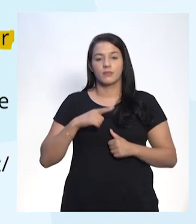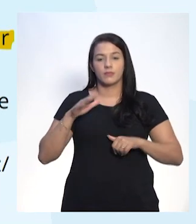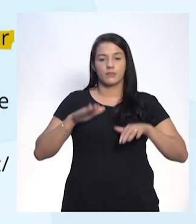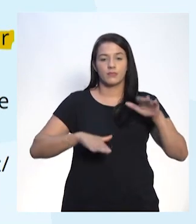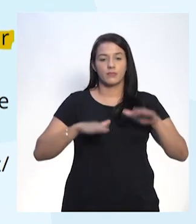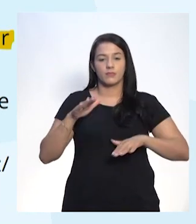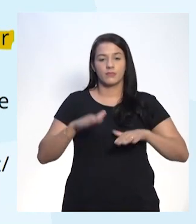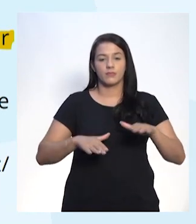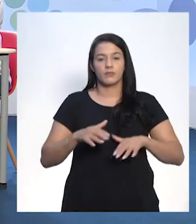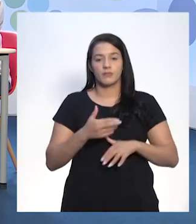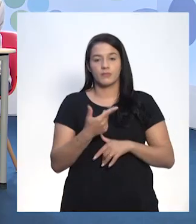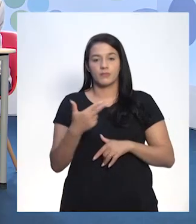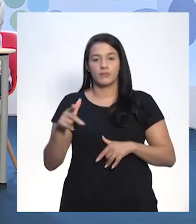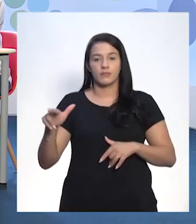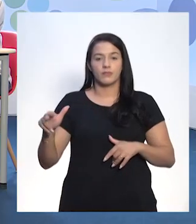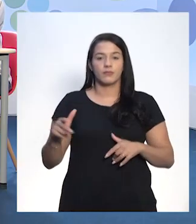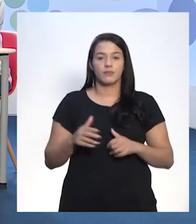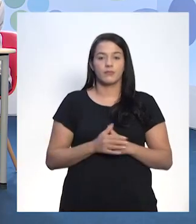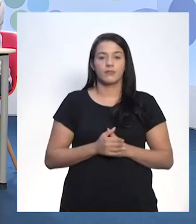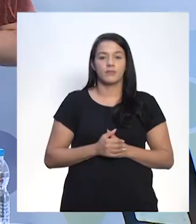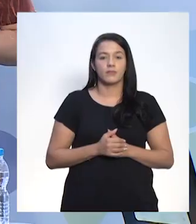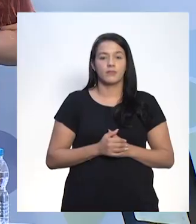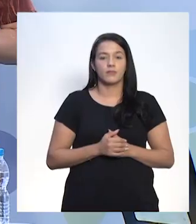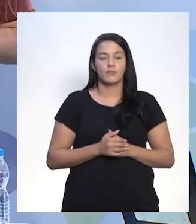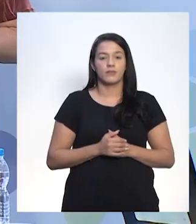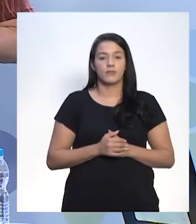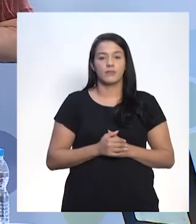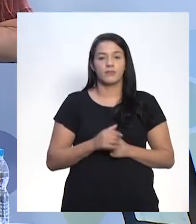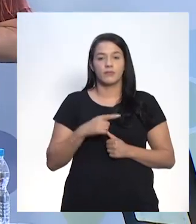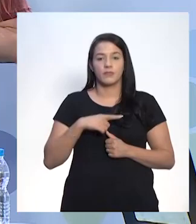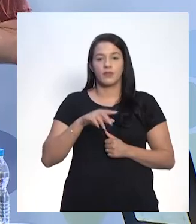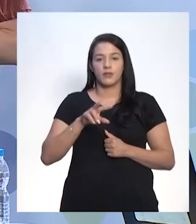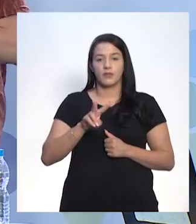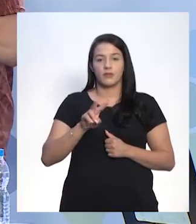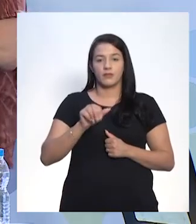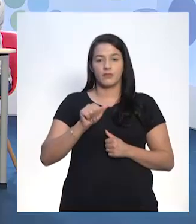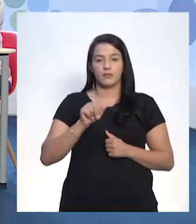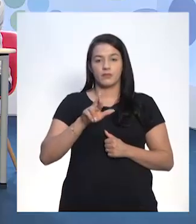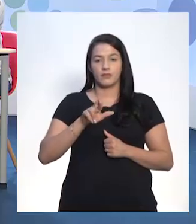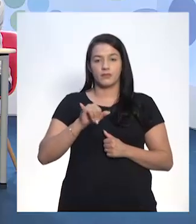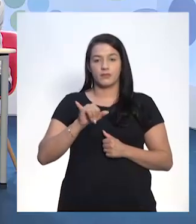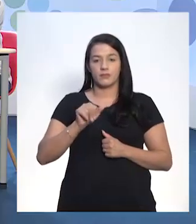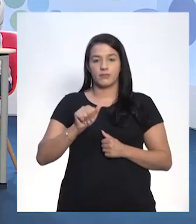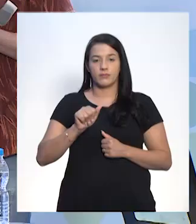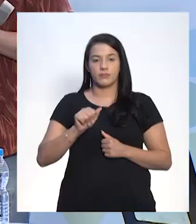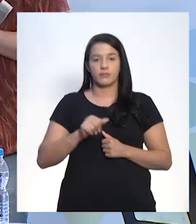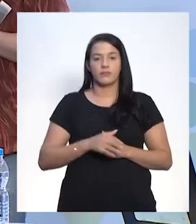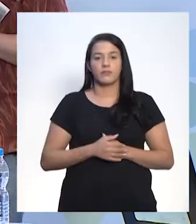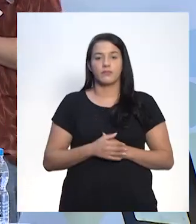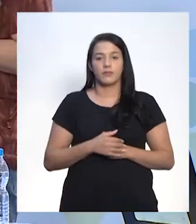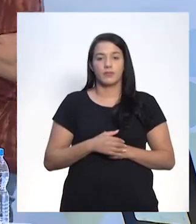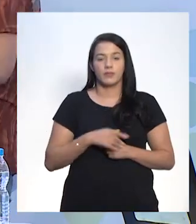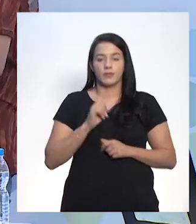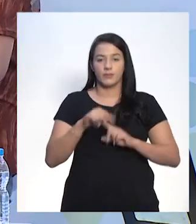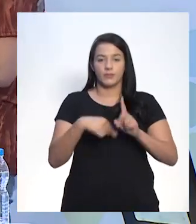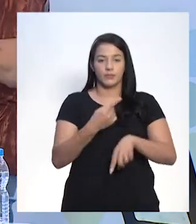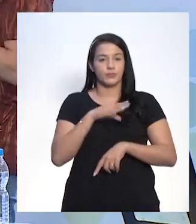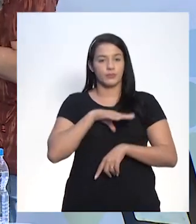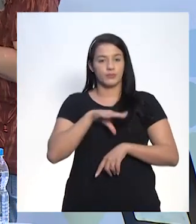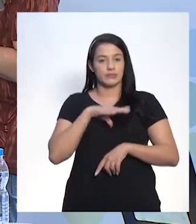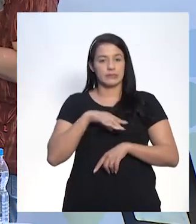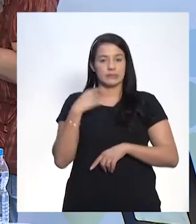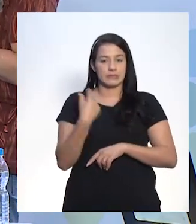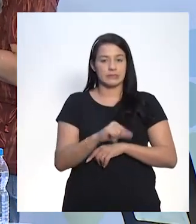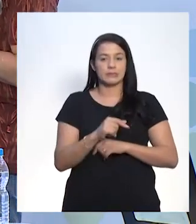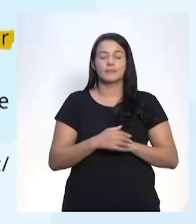Aí varia quando a gente fala varia. Aí varia. Varia. Variante linguística, né? Os professores de português vão querer me matar depois.